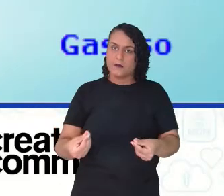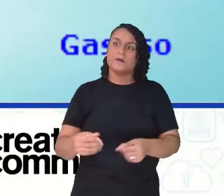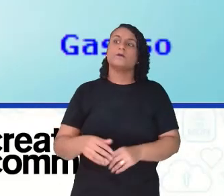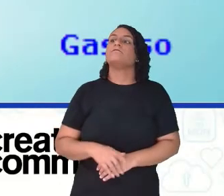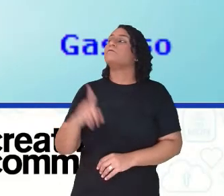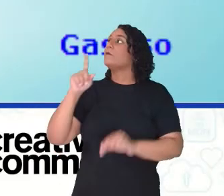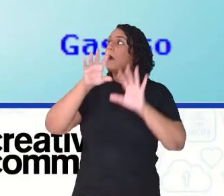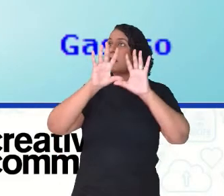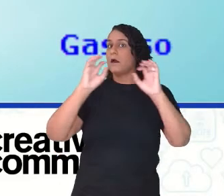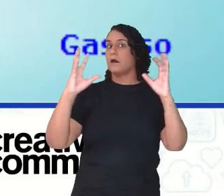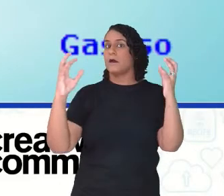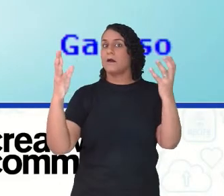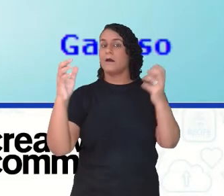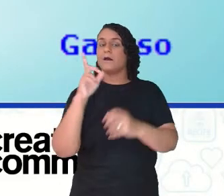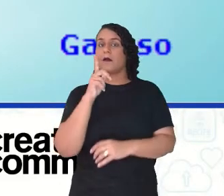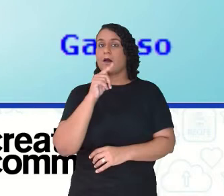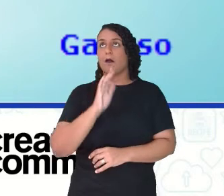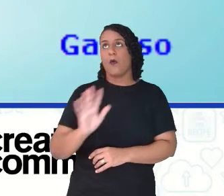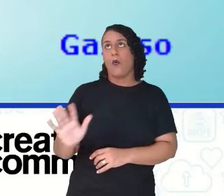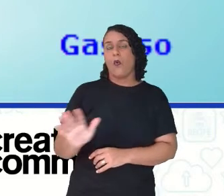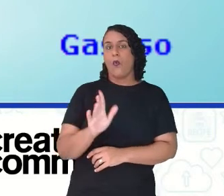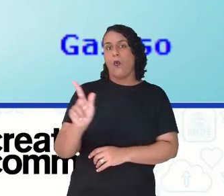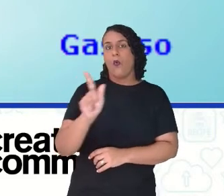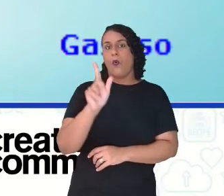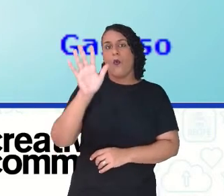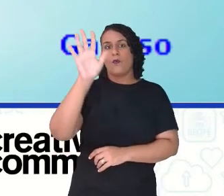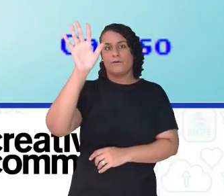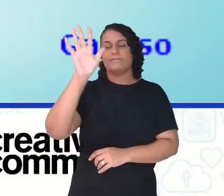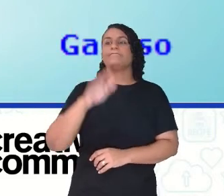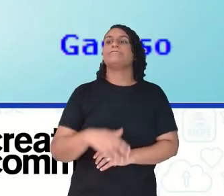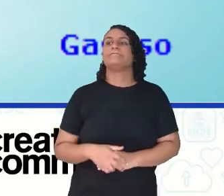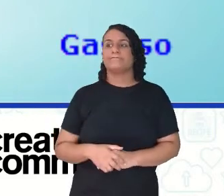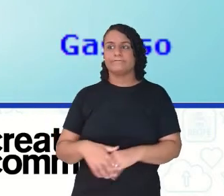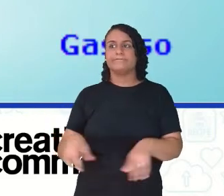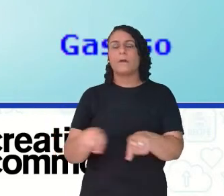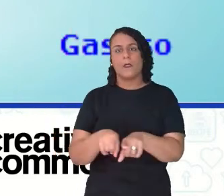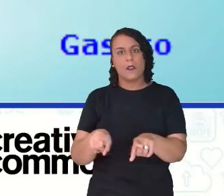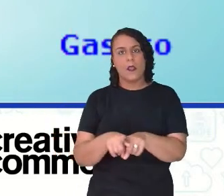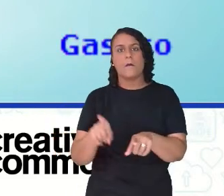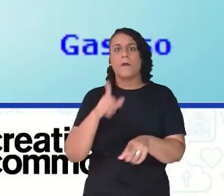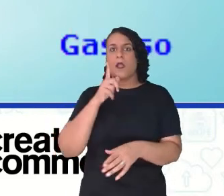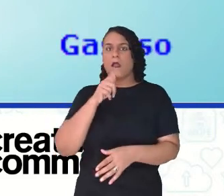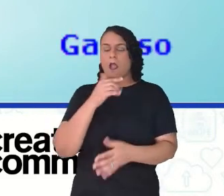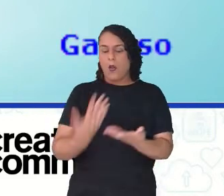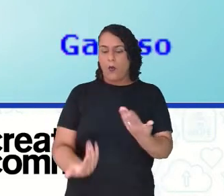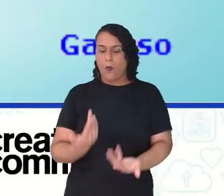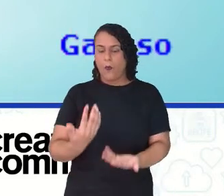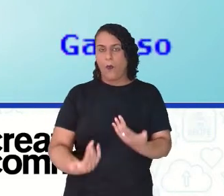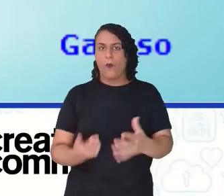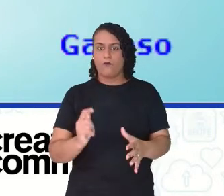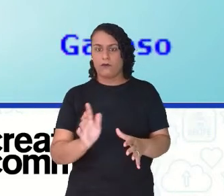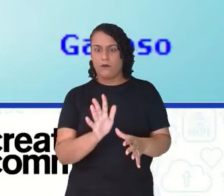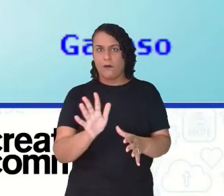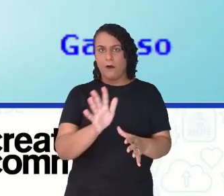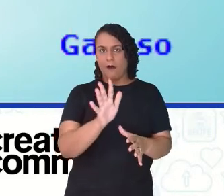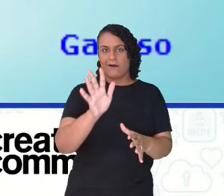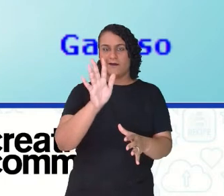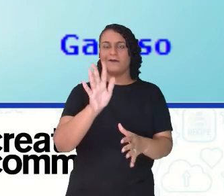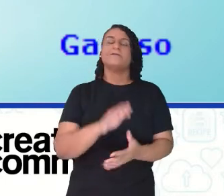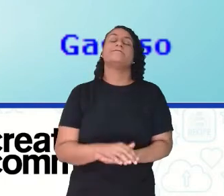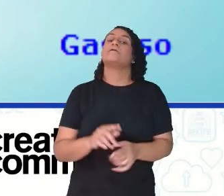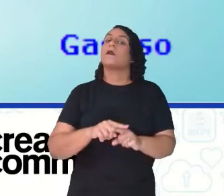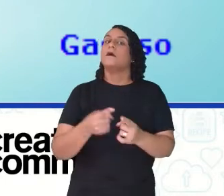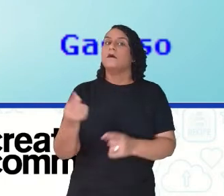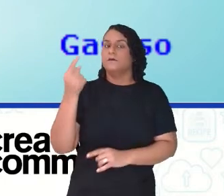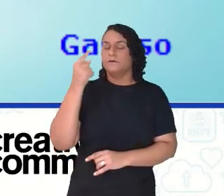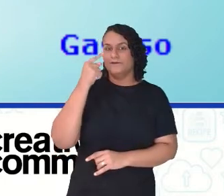nuvens. Poderia ser aqui uma chaleira fervendo, que eu acho que esse é um exemplo bem comum também, que aparece aí nos livros de vocês. Mas veja